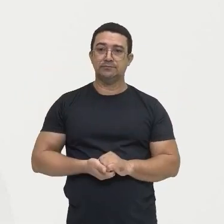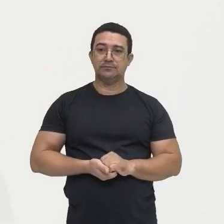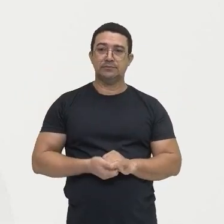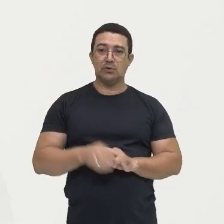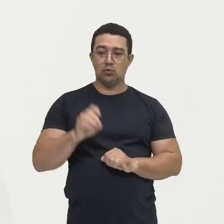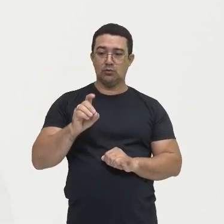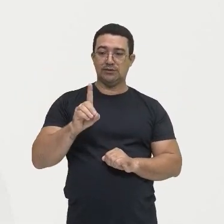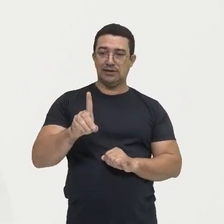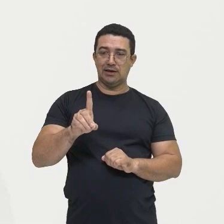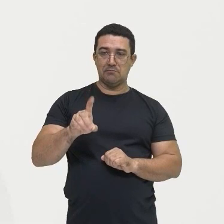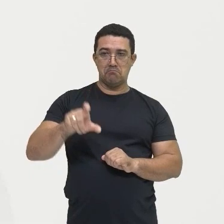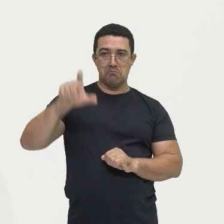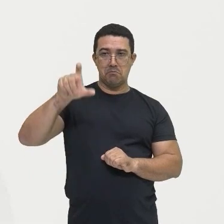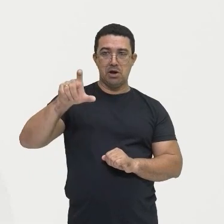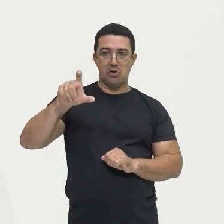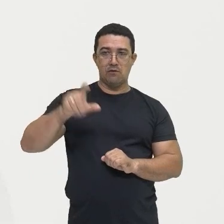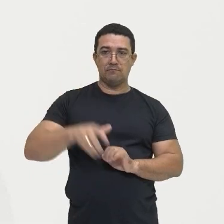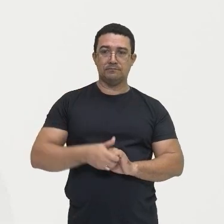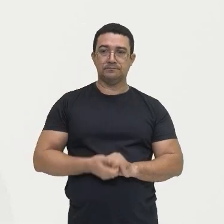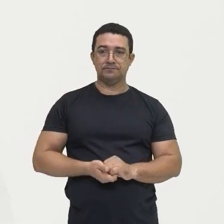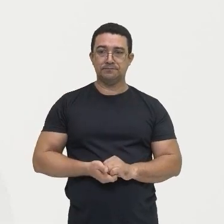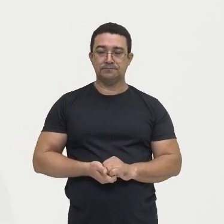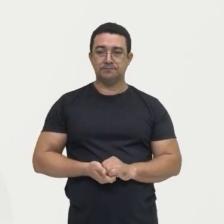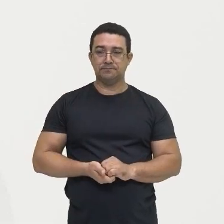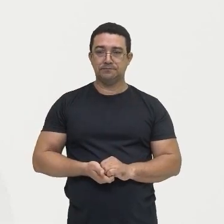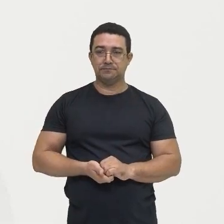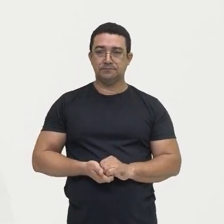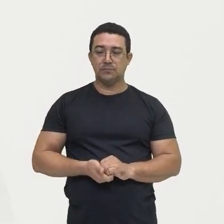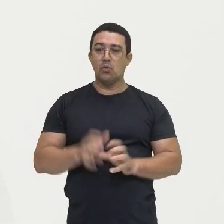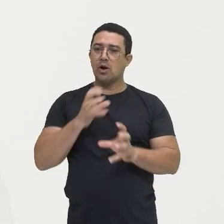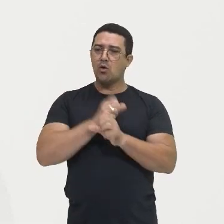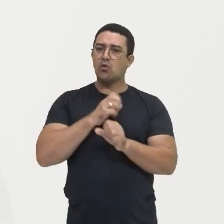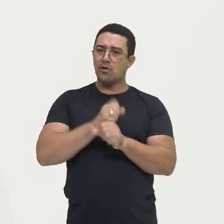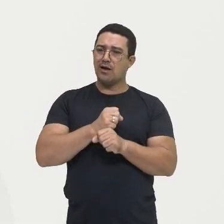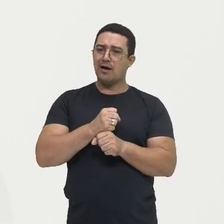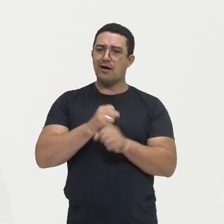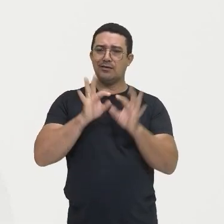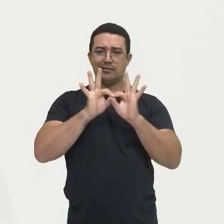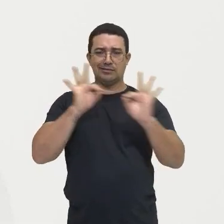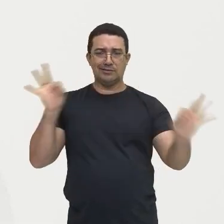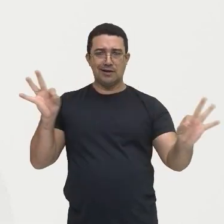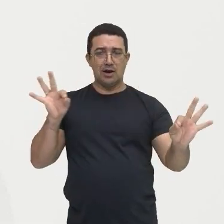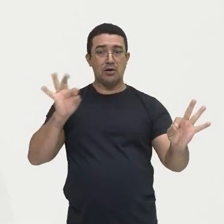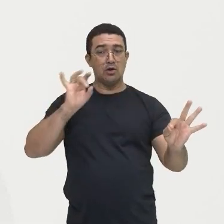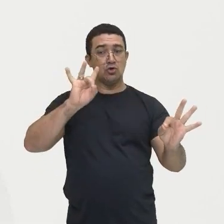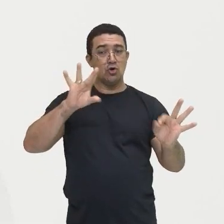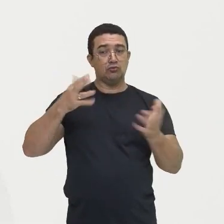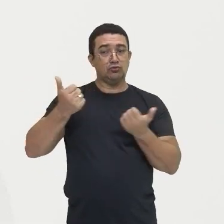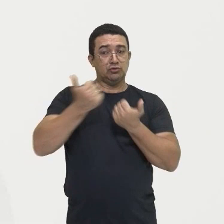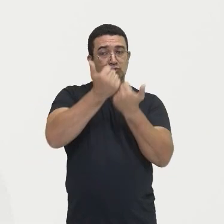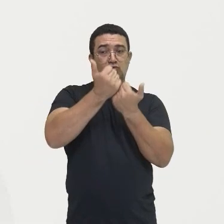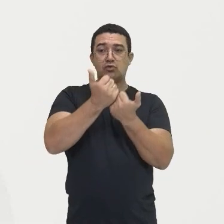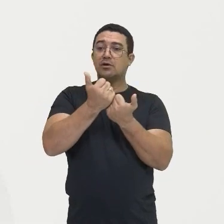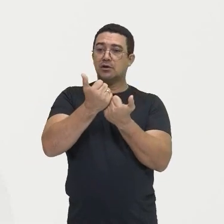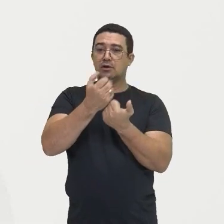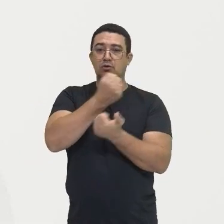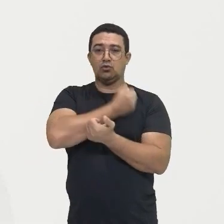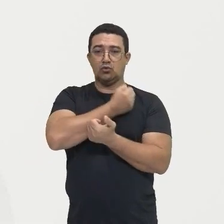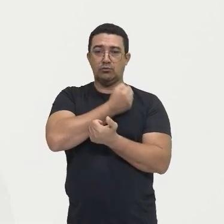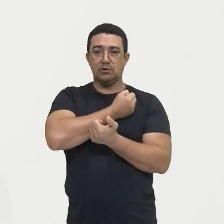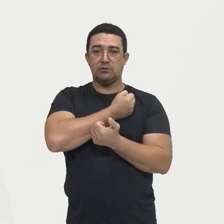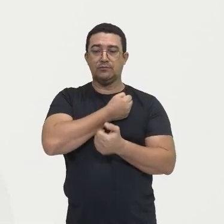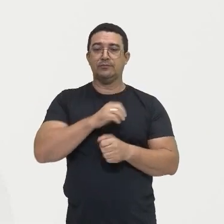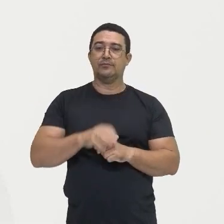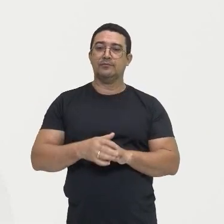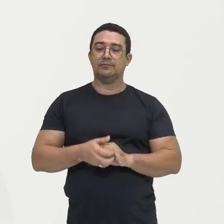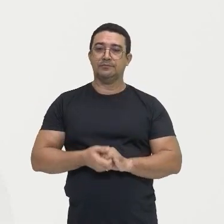Dzão, 1000 centímetros. Para eu calcular a escala, basta pegar esses valores. Eu tenho a fórmula da escala aqui, E que é igual